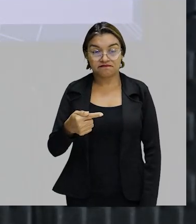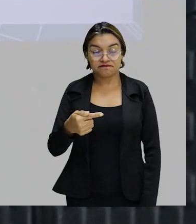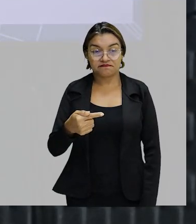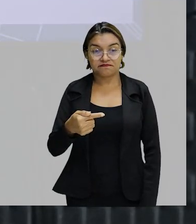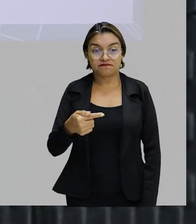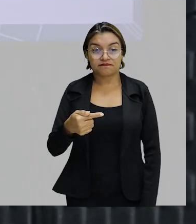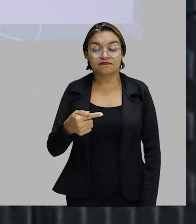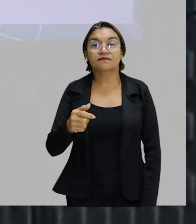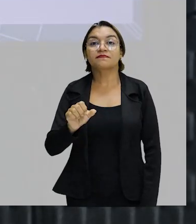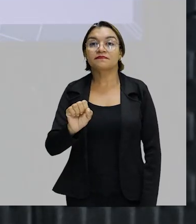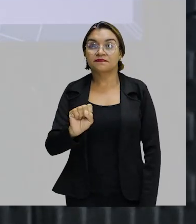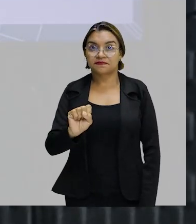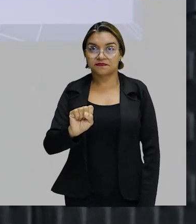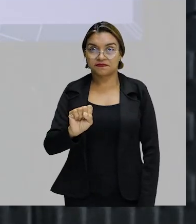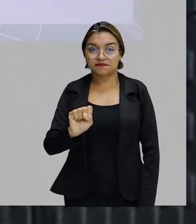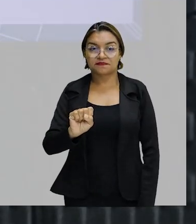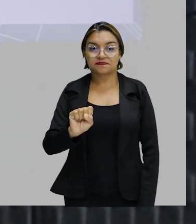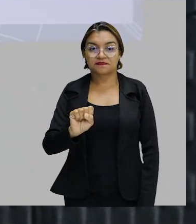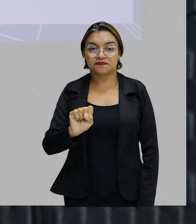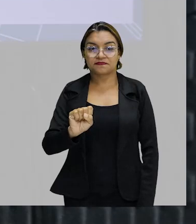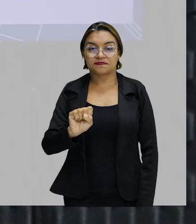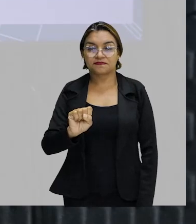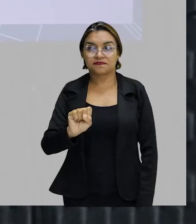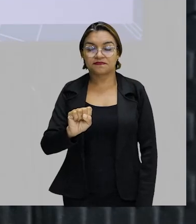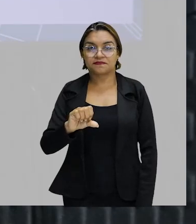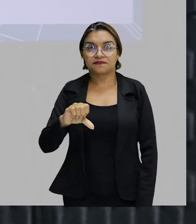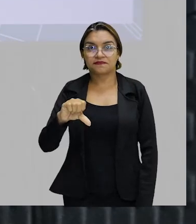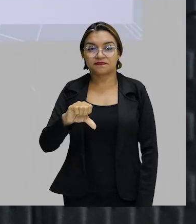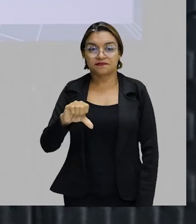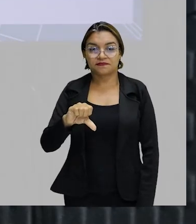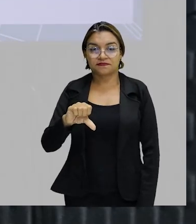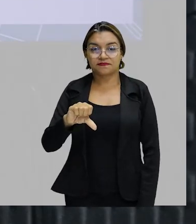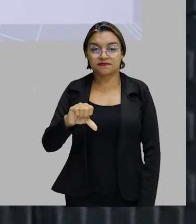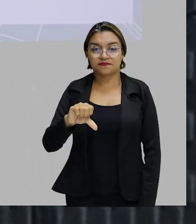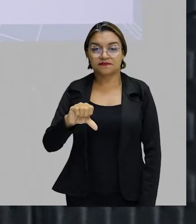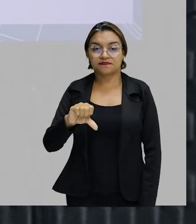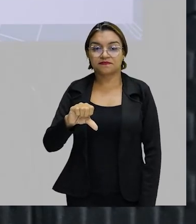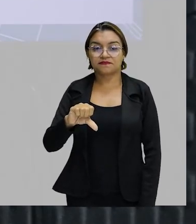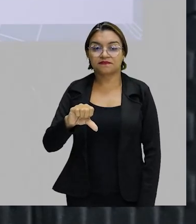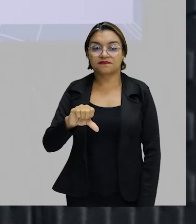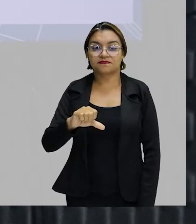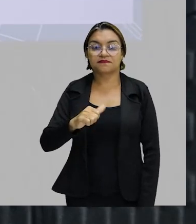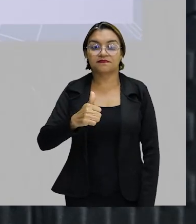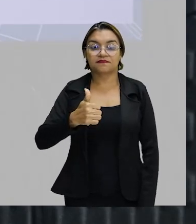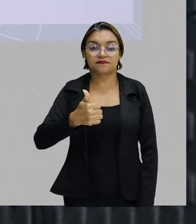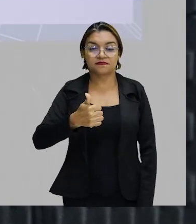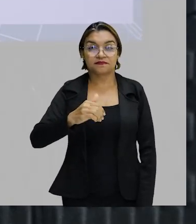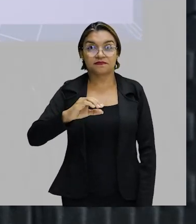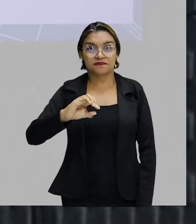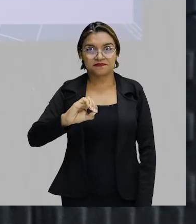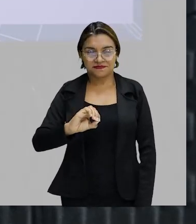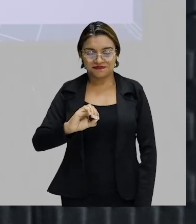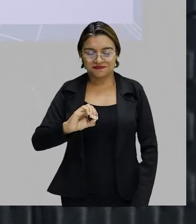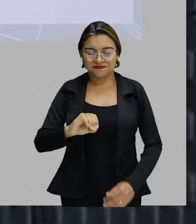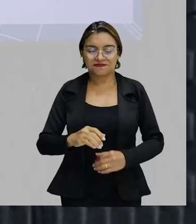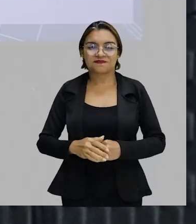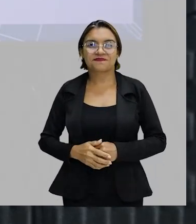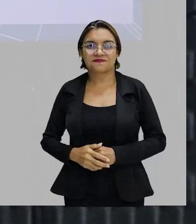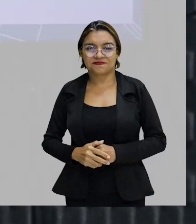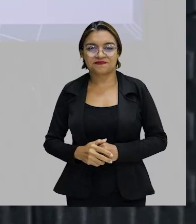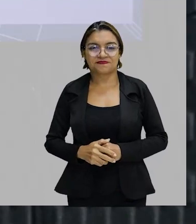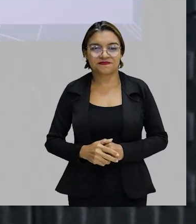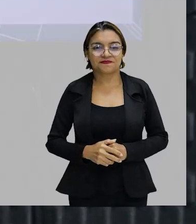saltos pontos que são avaliados e avaliação das apresentações e as penalizações